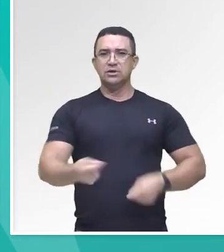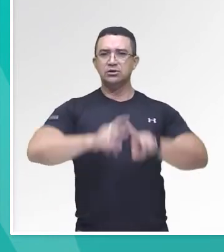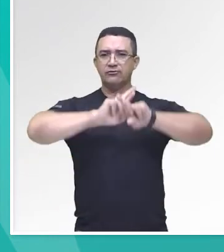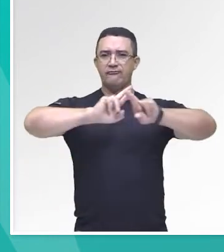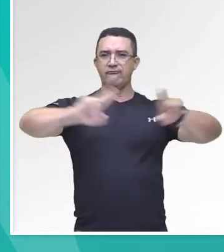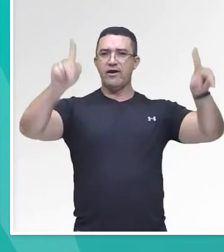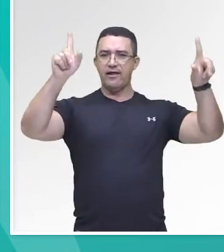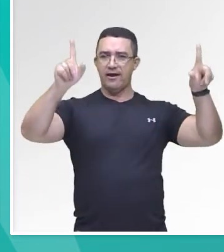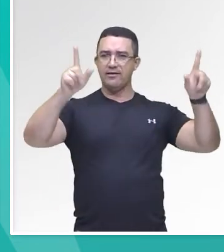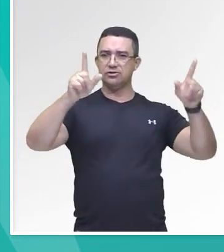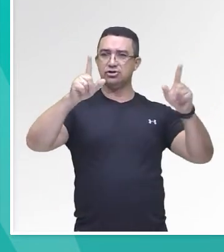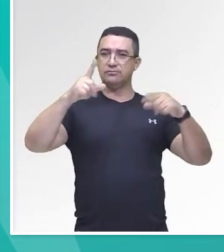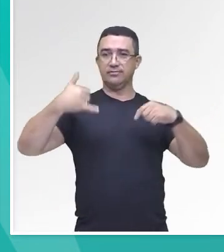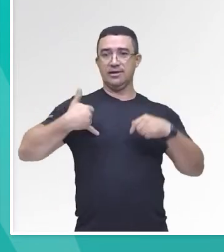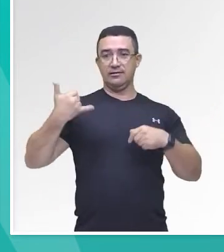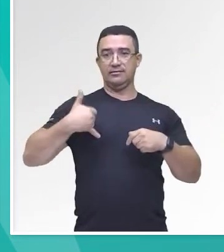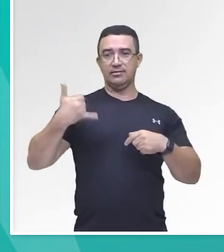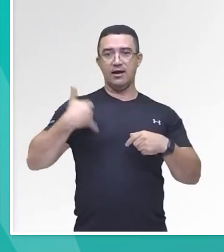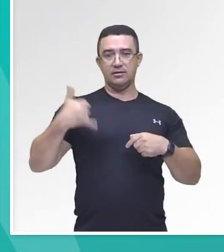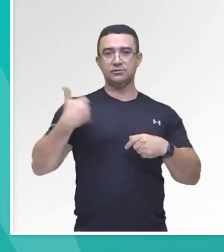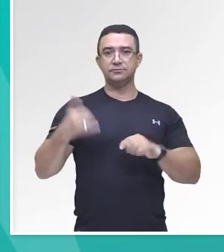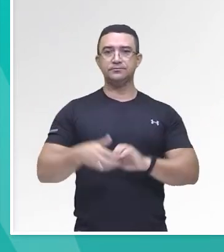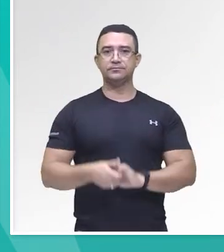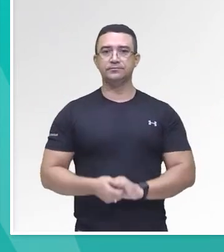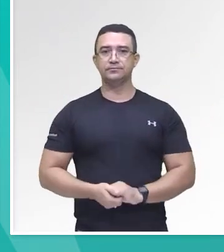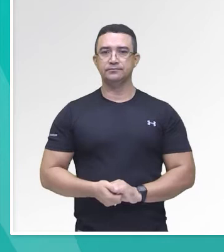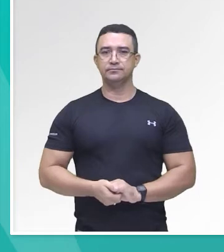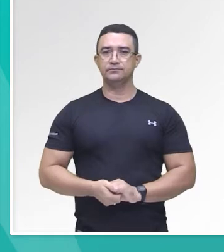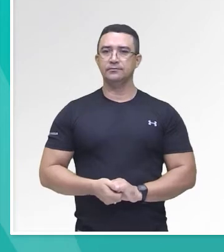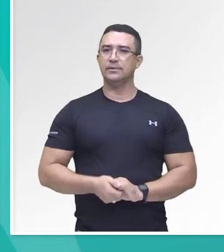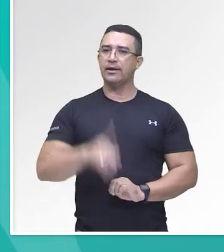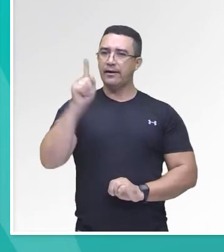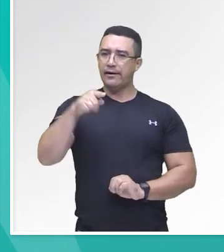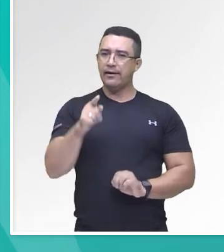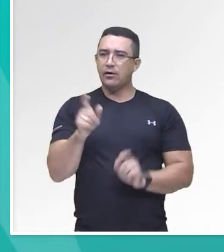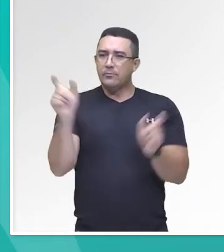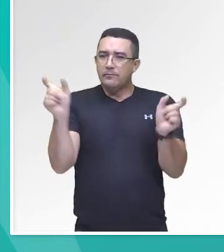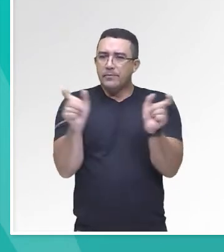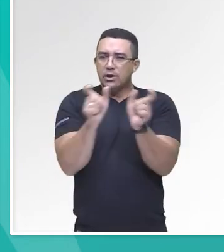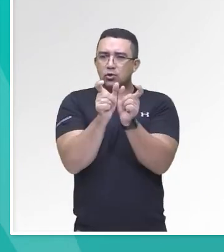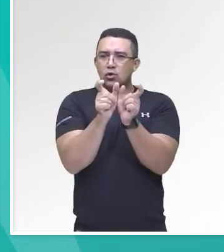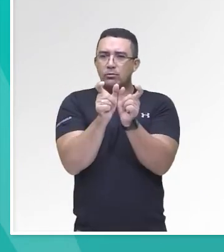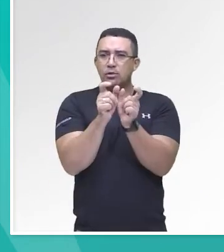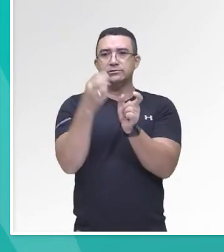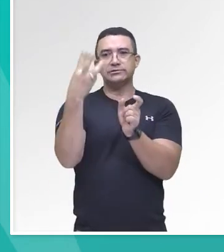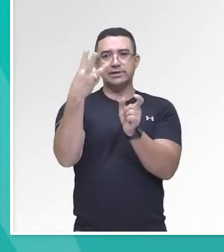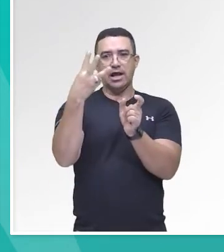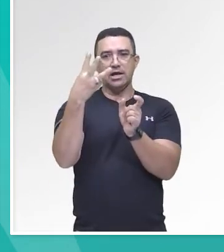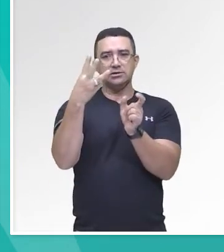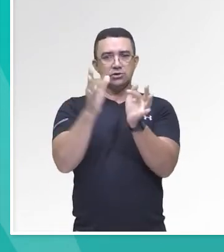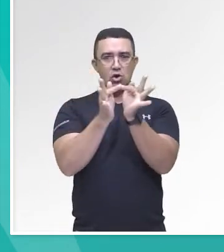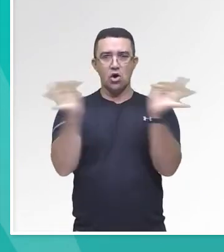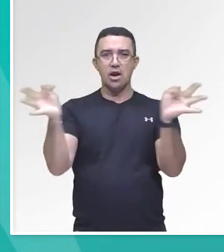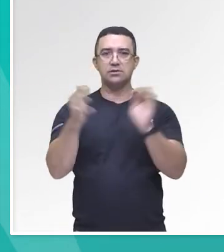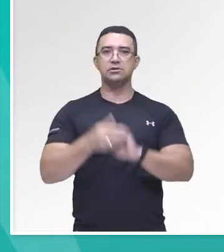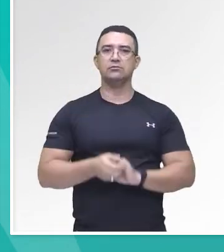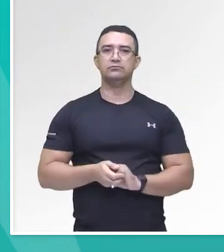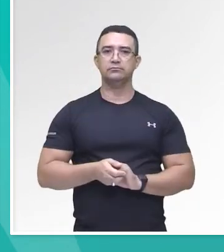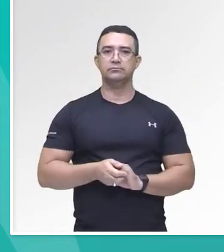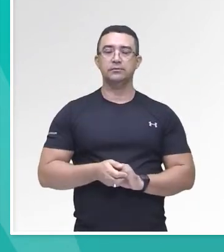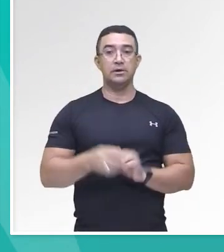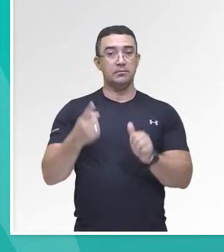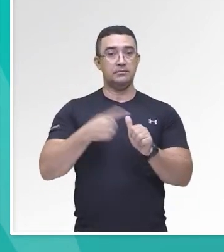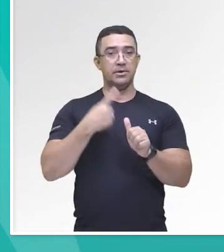diferentes faixas etárias. Então, olha só, aqui a gente tem um período composto com 3 orações, né? Primeira, a